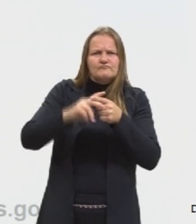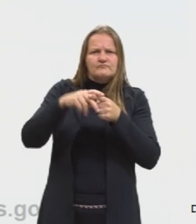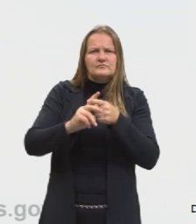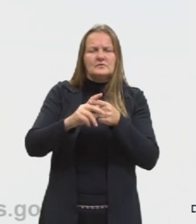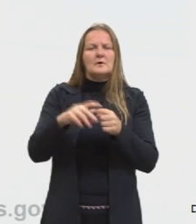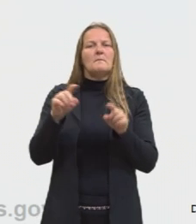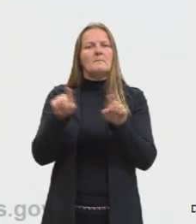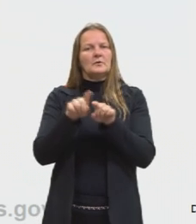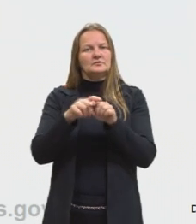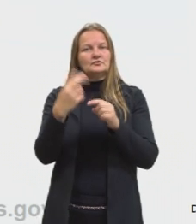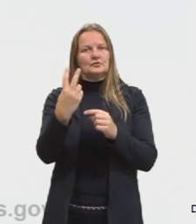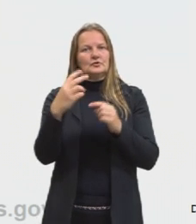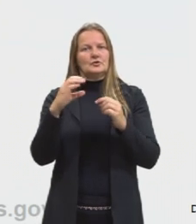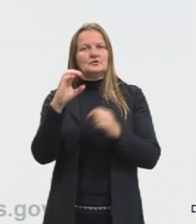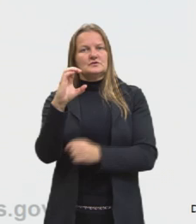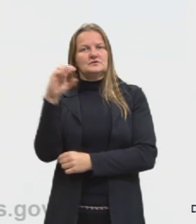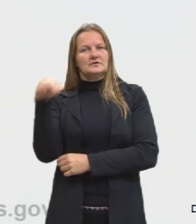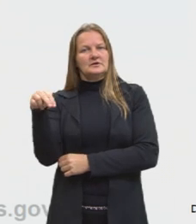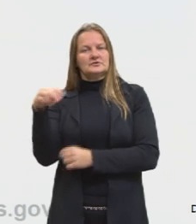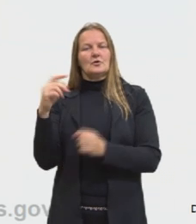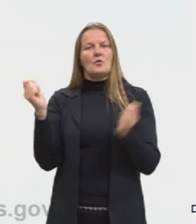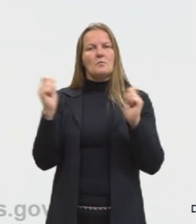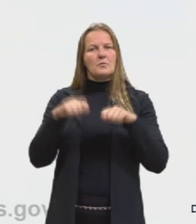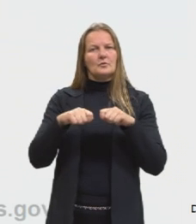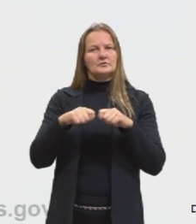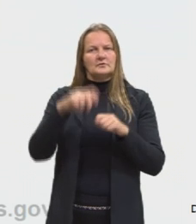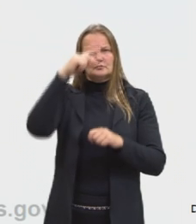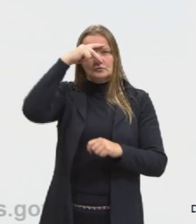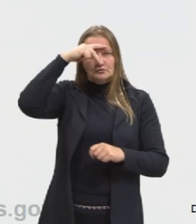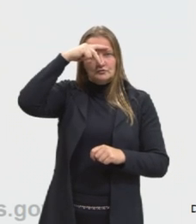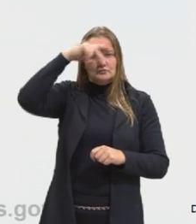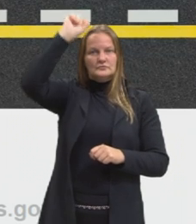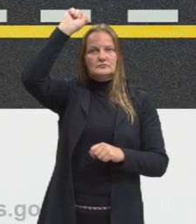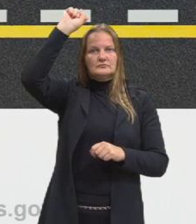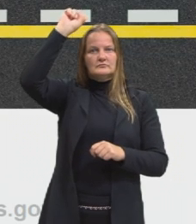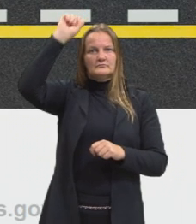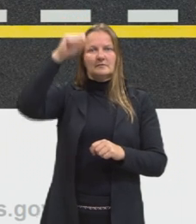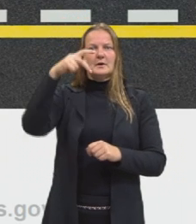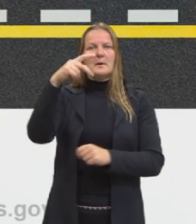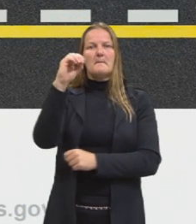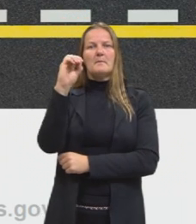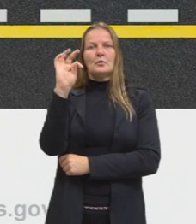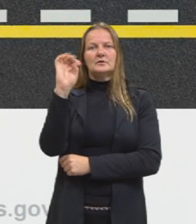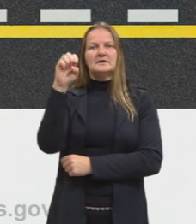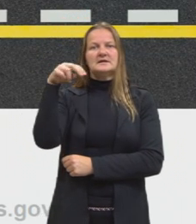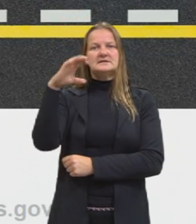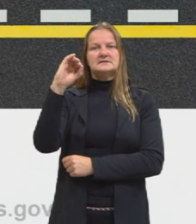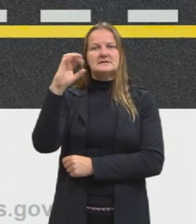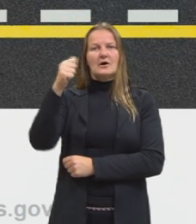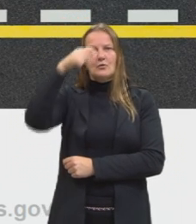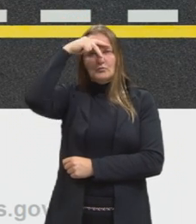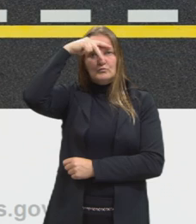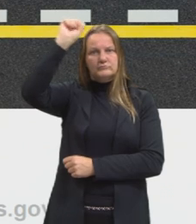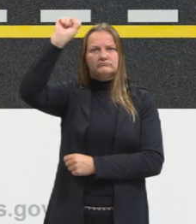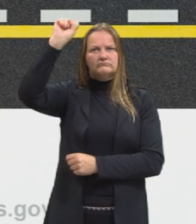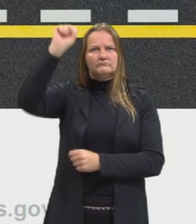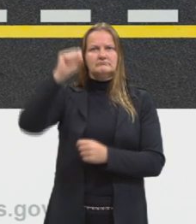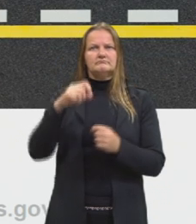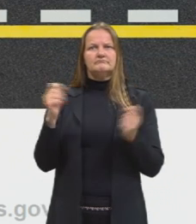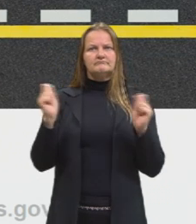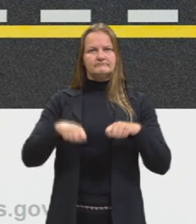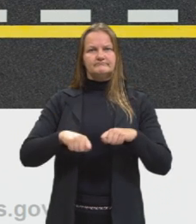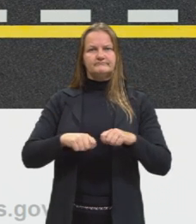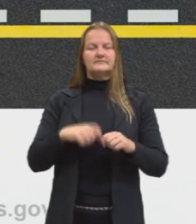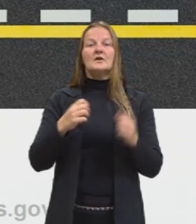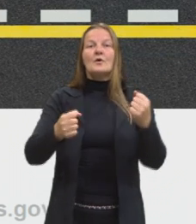tanto cinética como potencial que a gente já vai falar seguir a energia cinética Então o que a gente